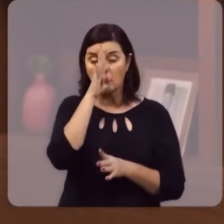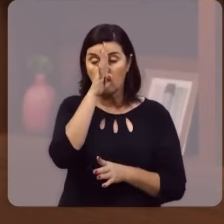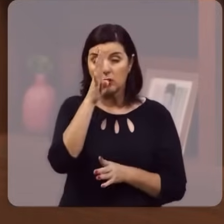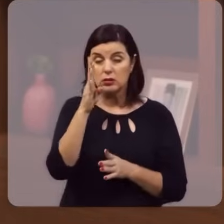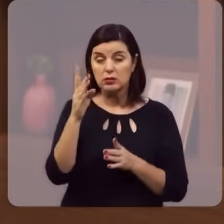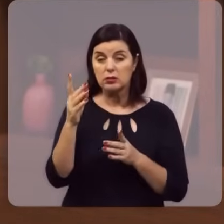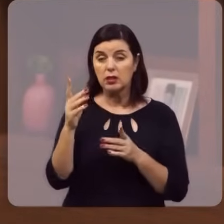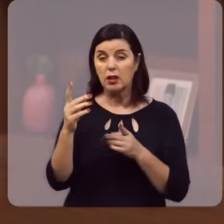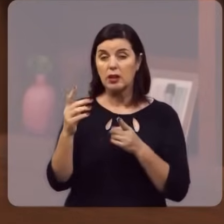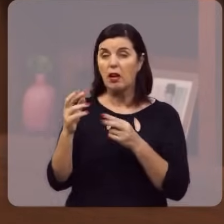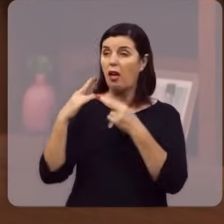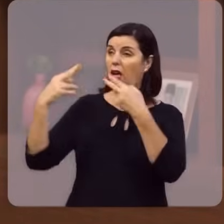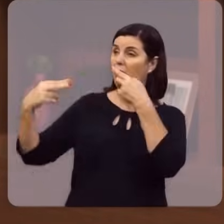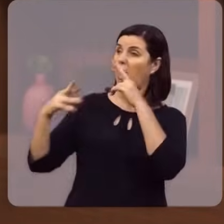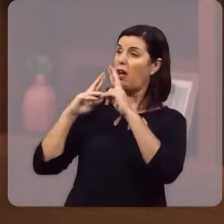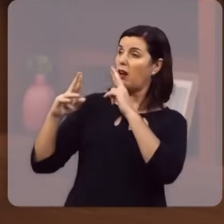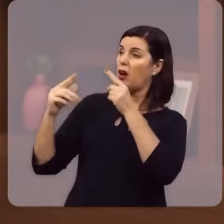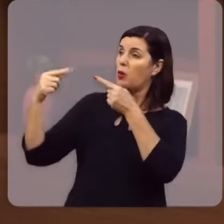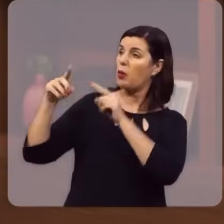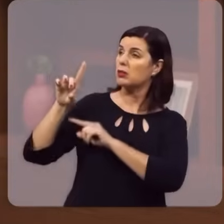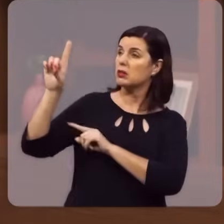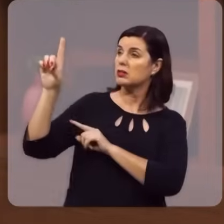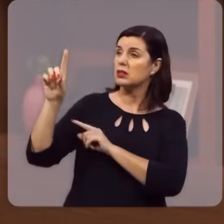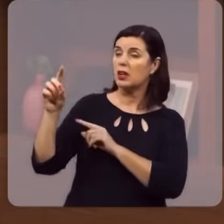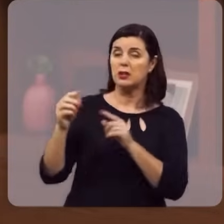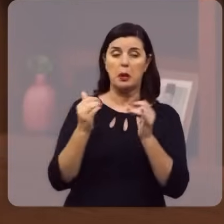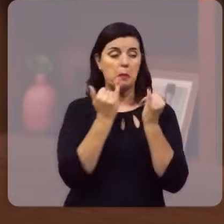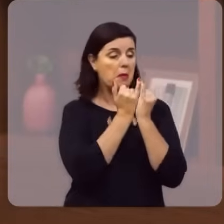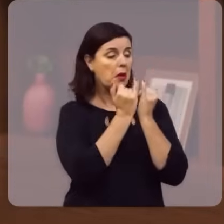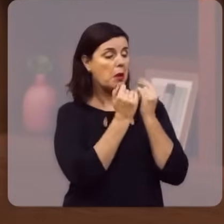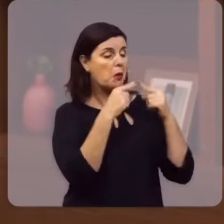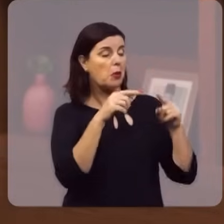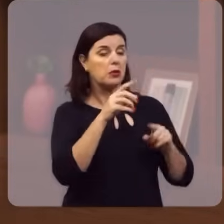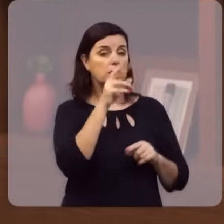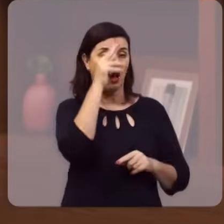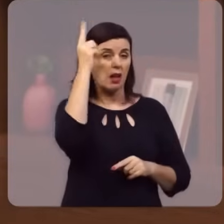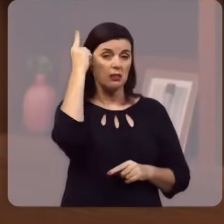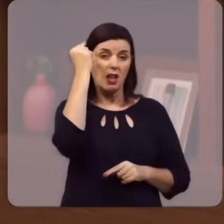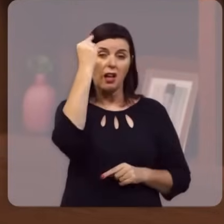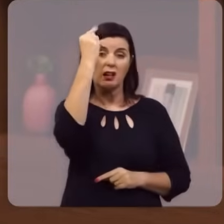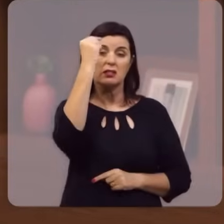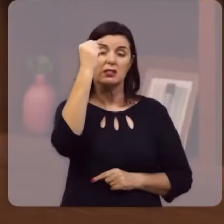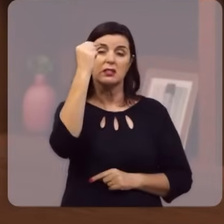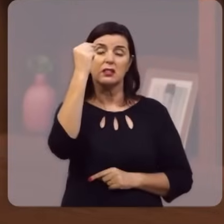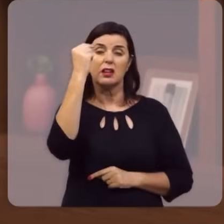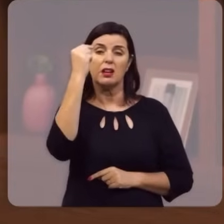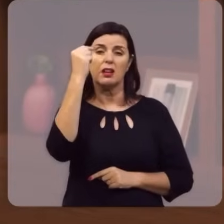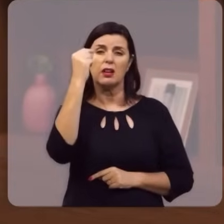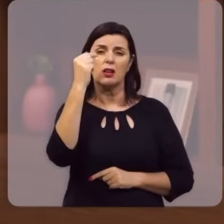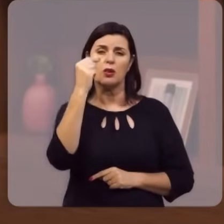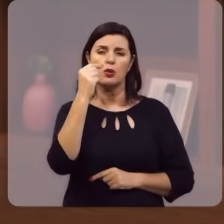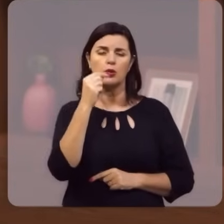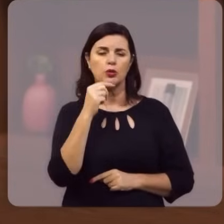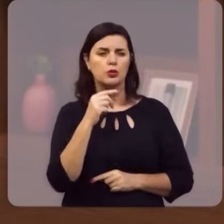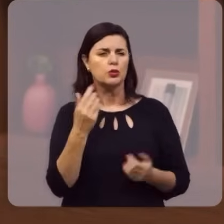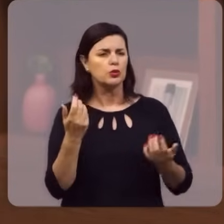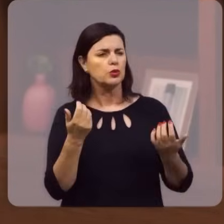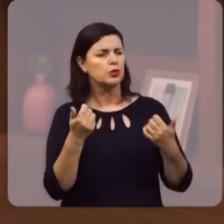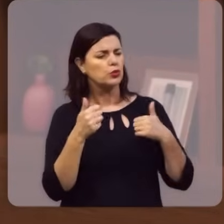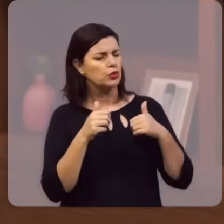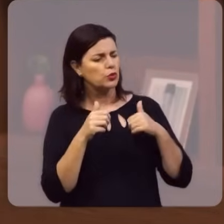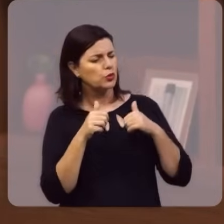blasfêmia contra Deus e conspiração contra César o soldados zombaram dele nessas duas acusações